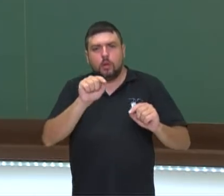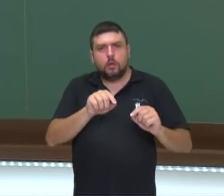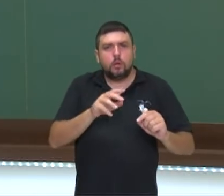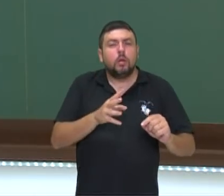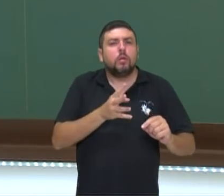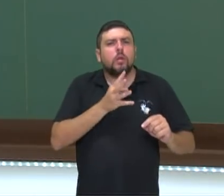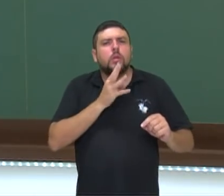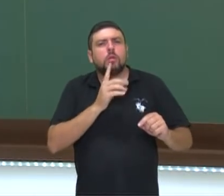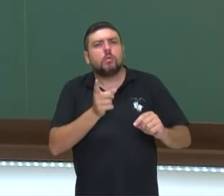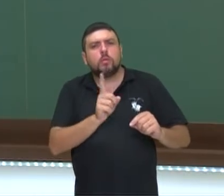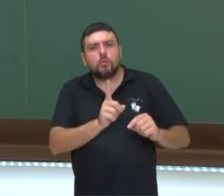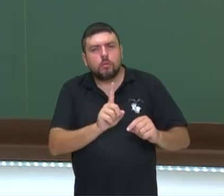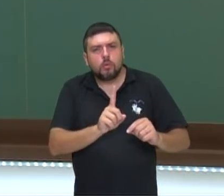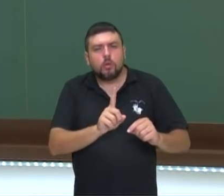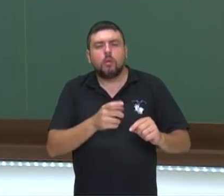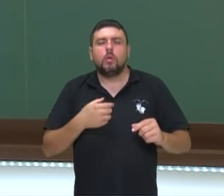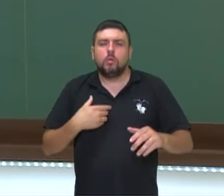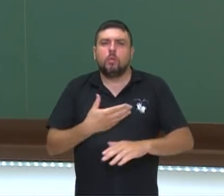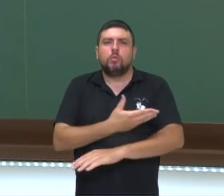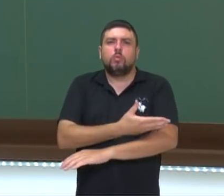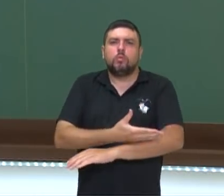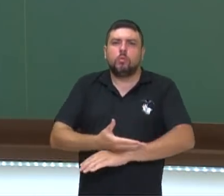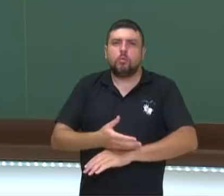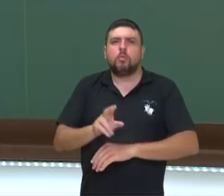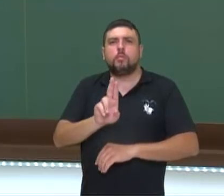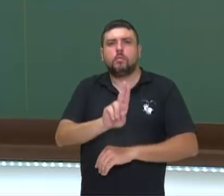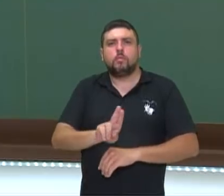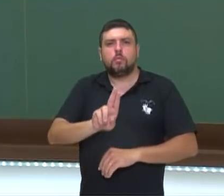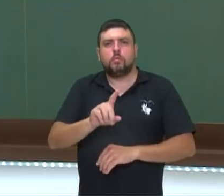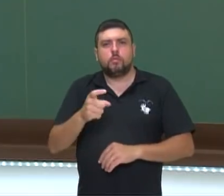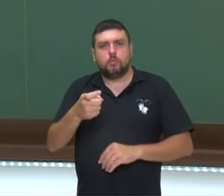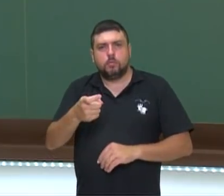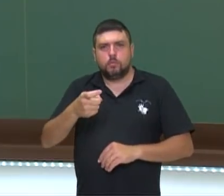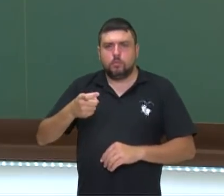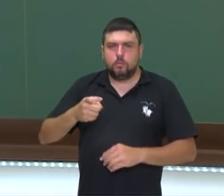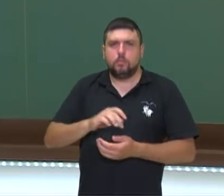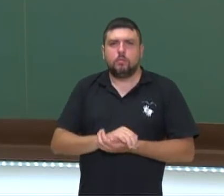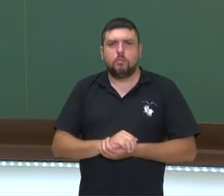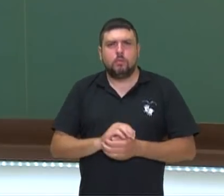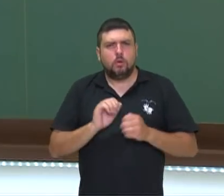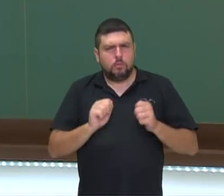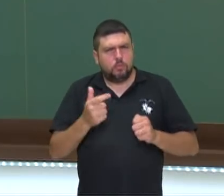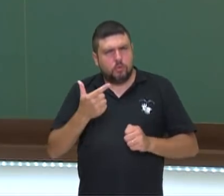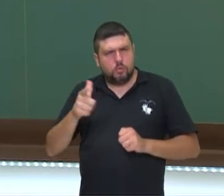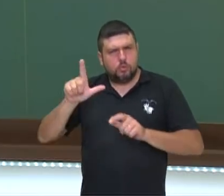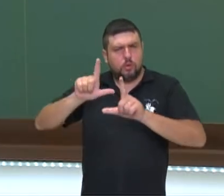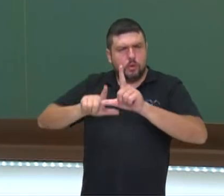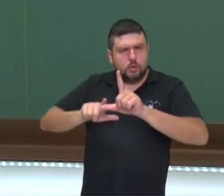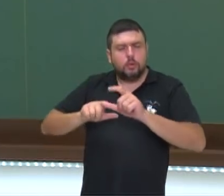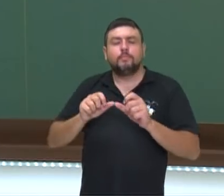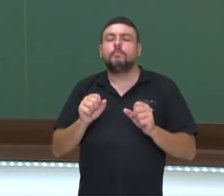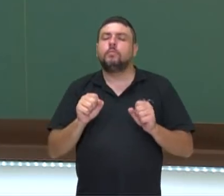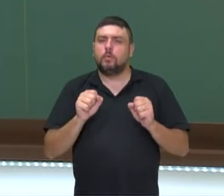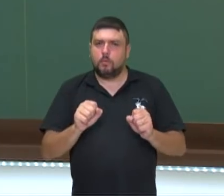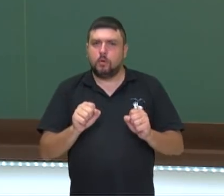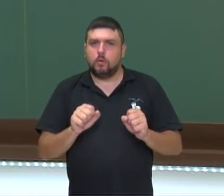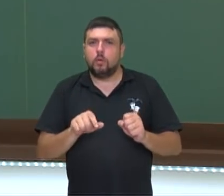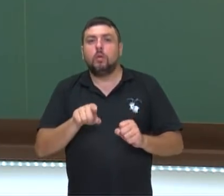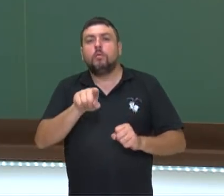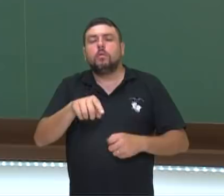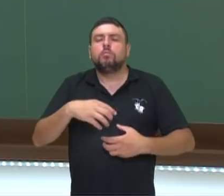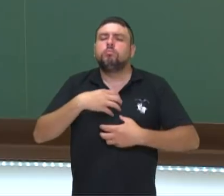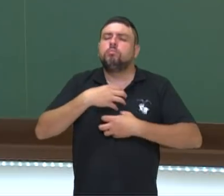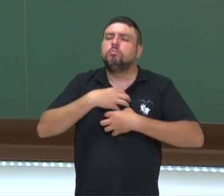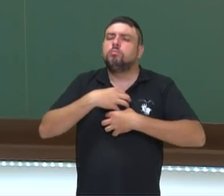está costumeiramente utilizando o x. Poderia ser usado outra letra? Pode. Você tem que se sentir